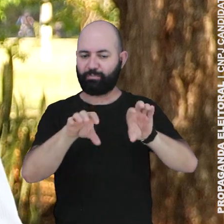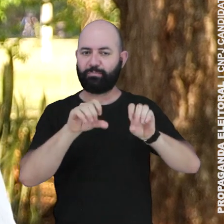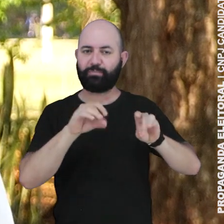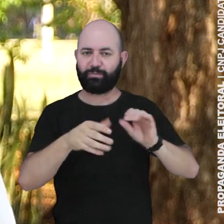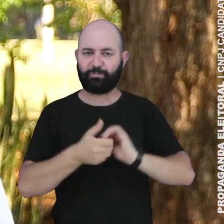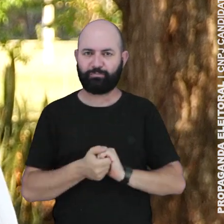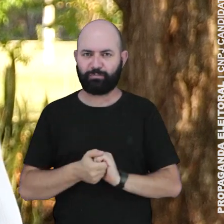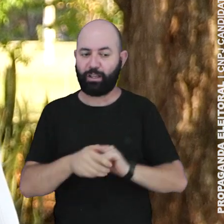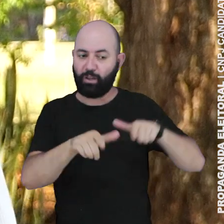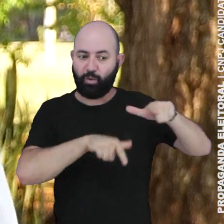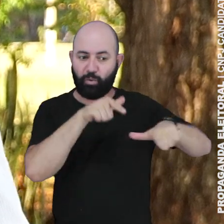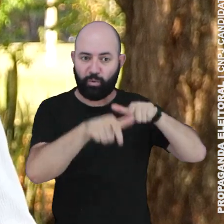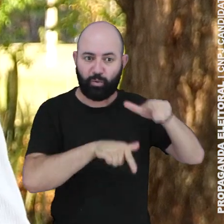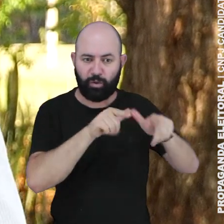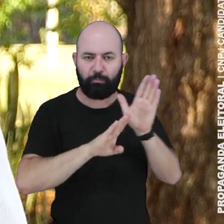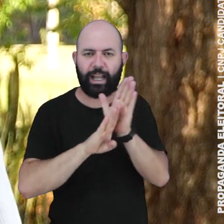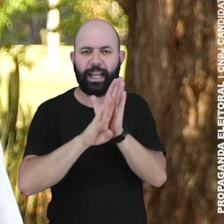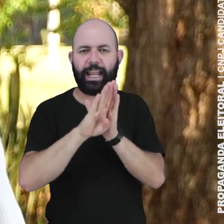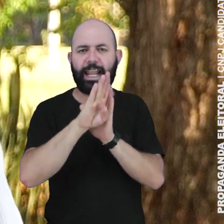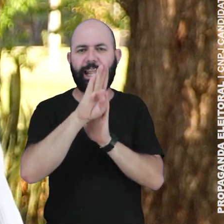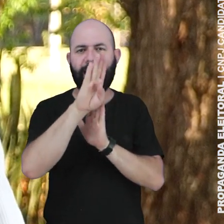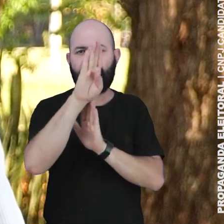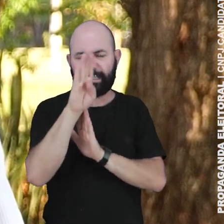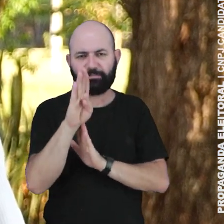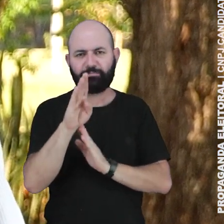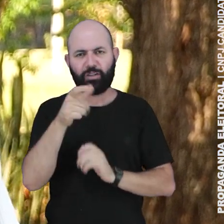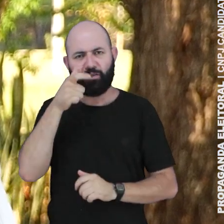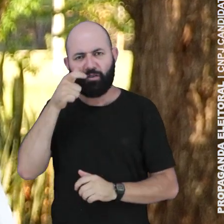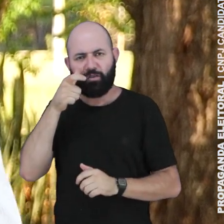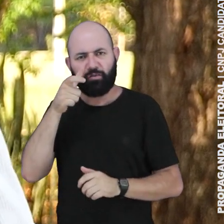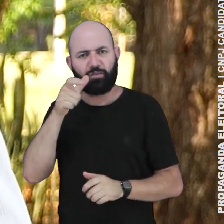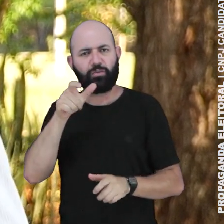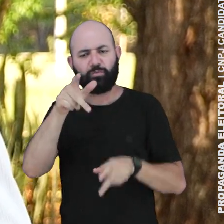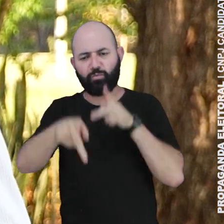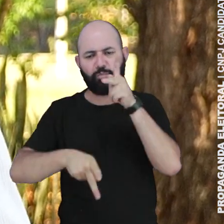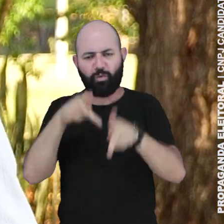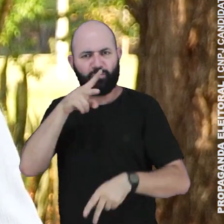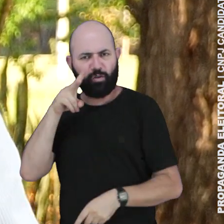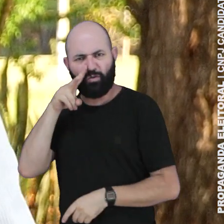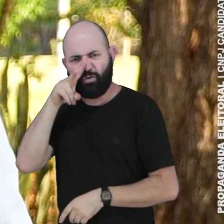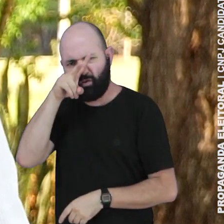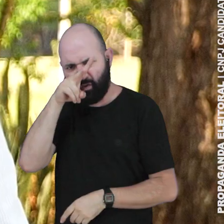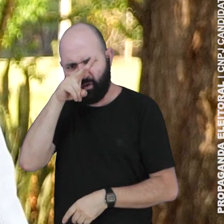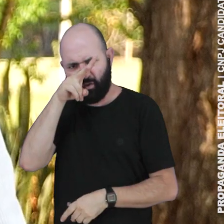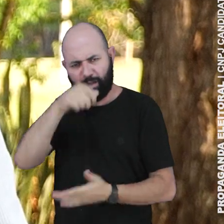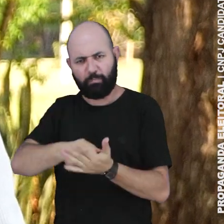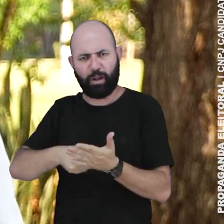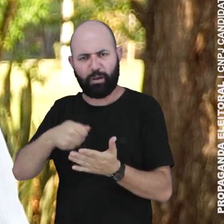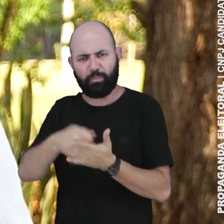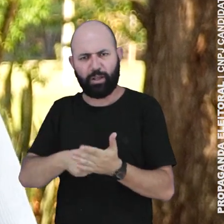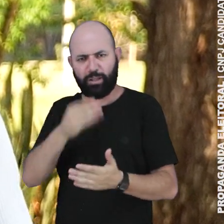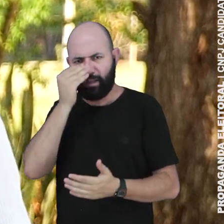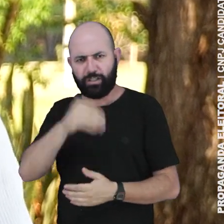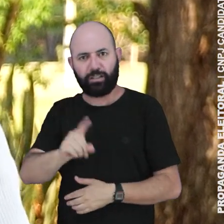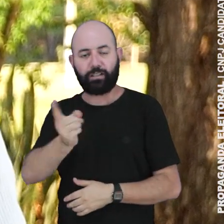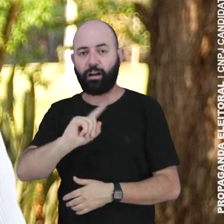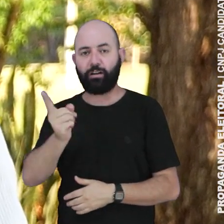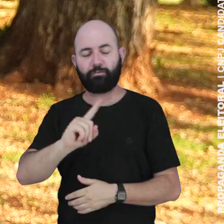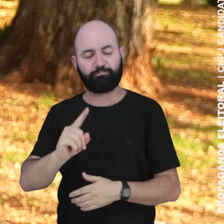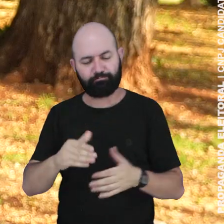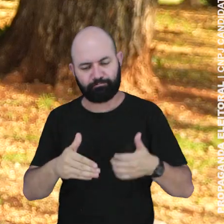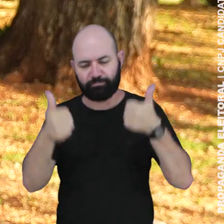e educação, com emprego, com desenvolvimento. Vi a força de um povo que nunca desiste de lutar pelo